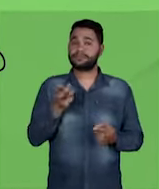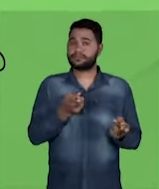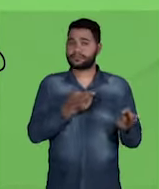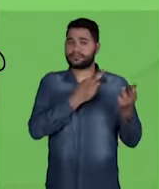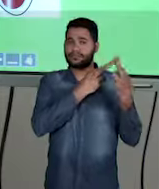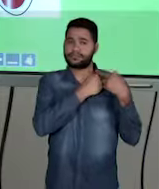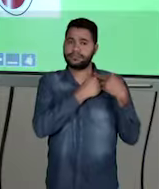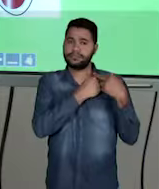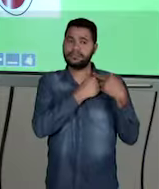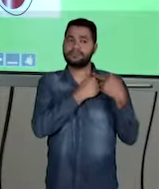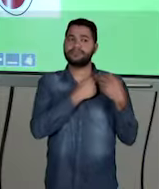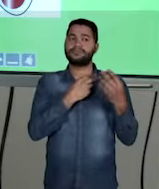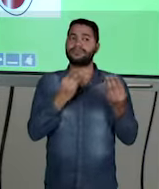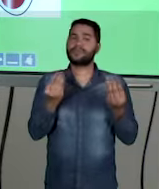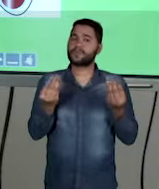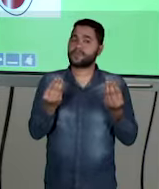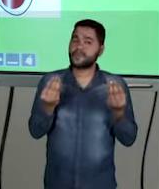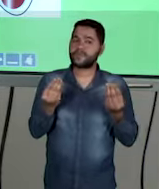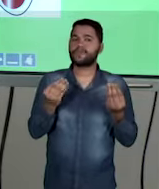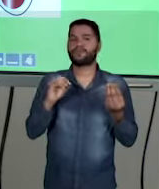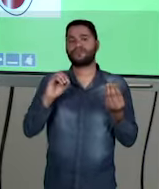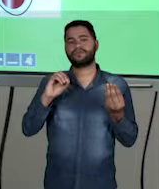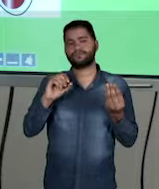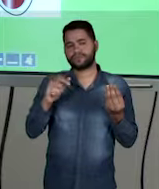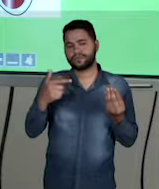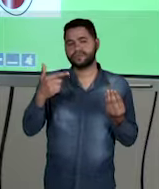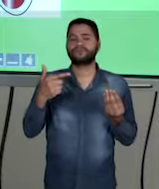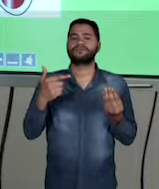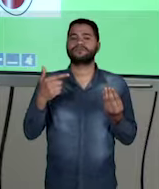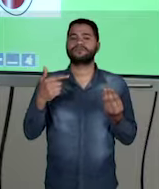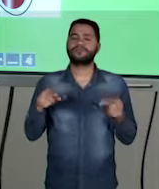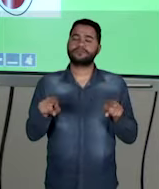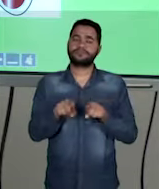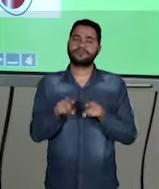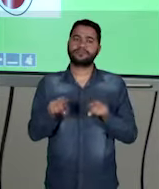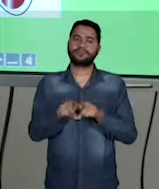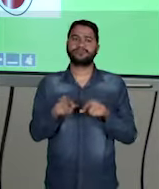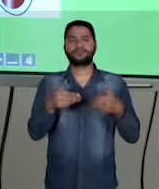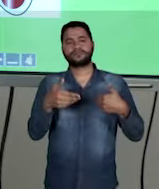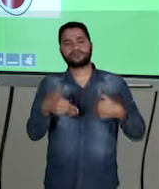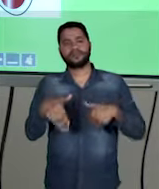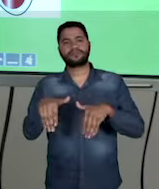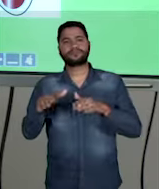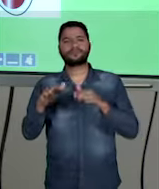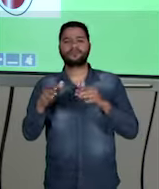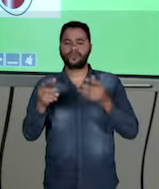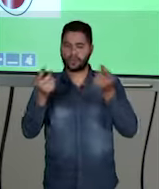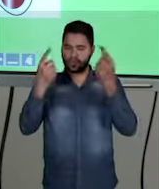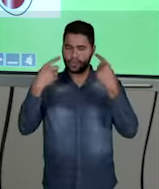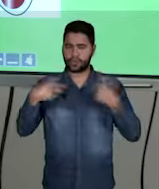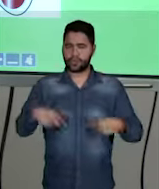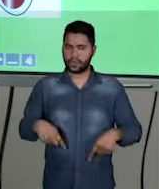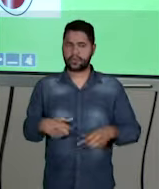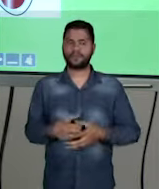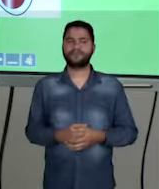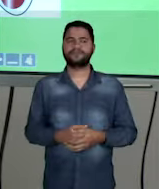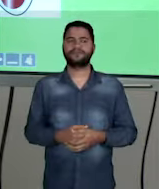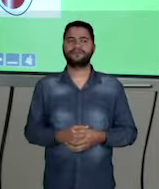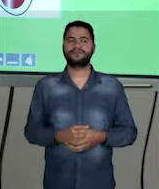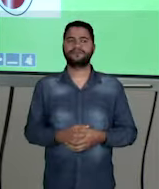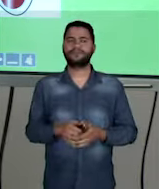por carregar o oxigênio e transportar ele por todo o corpo. Então, se